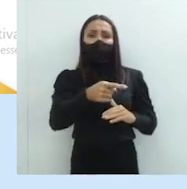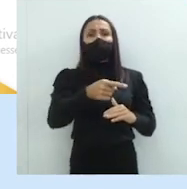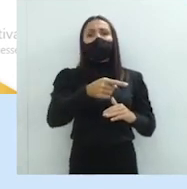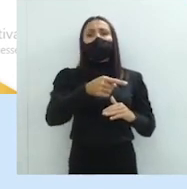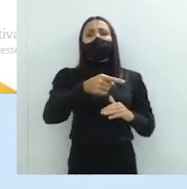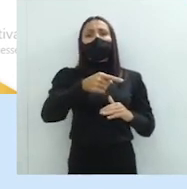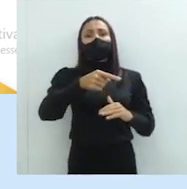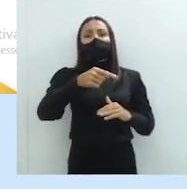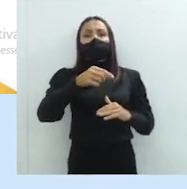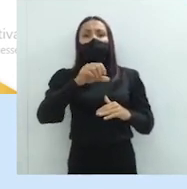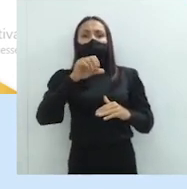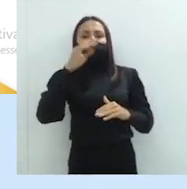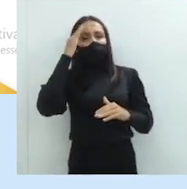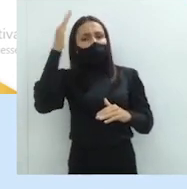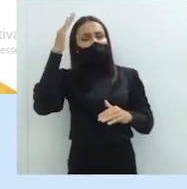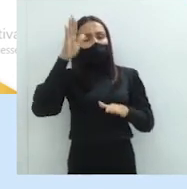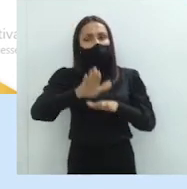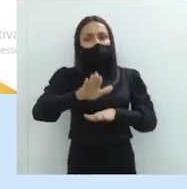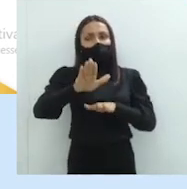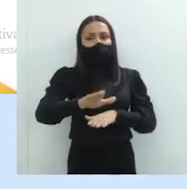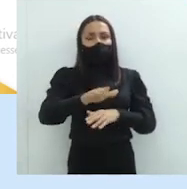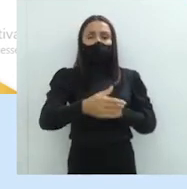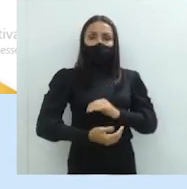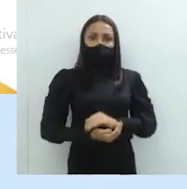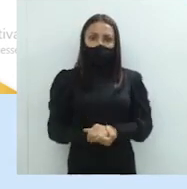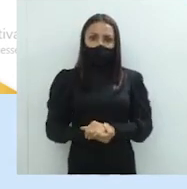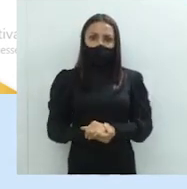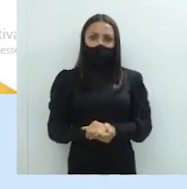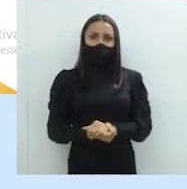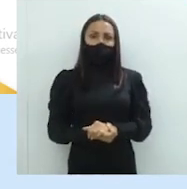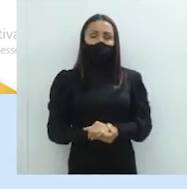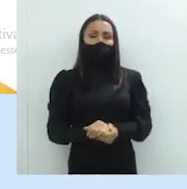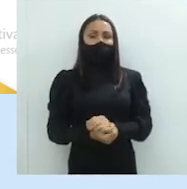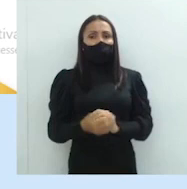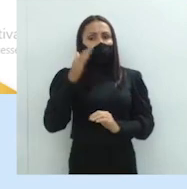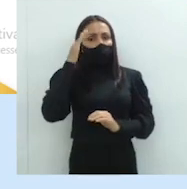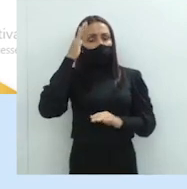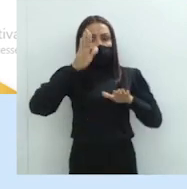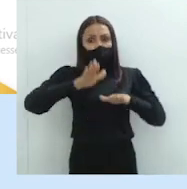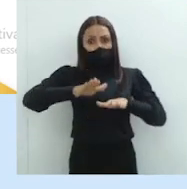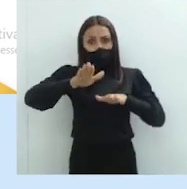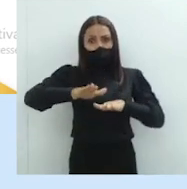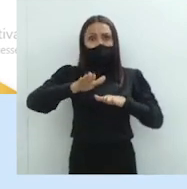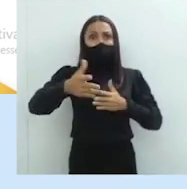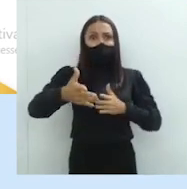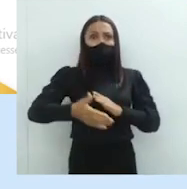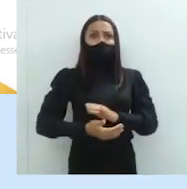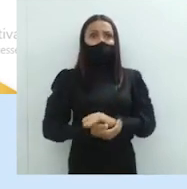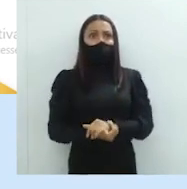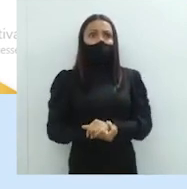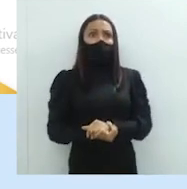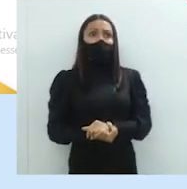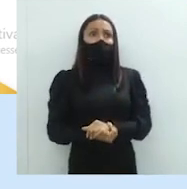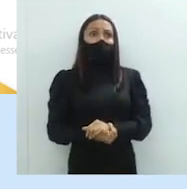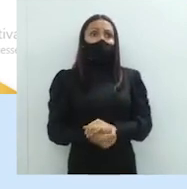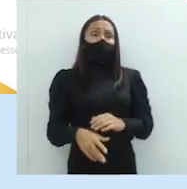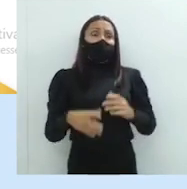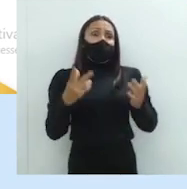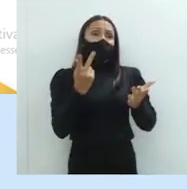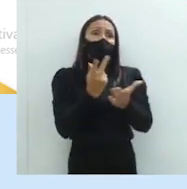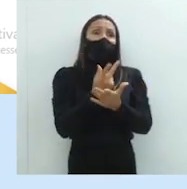soldados. Vejam só, escutem, mais de 4.000 soldados. Entretanto, os fatos